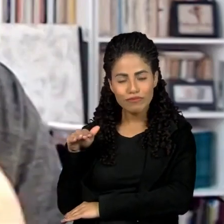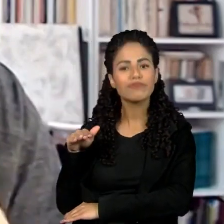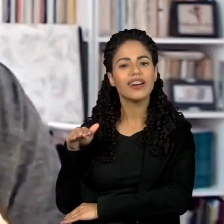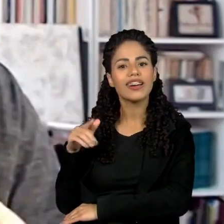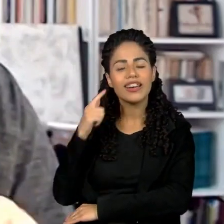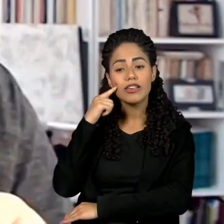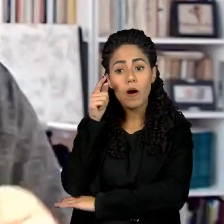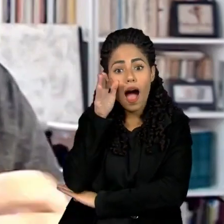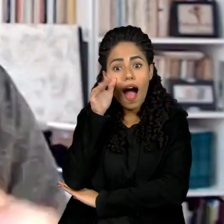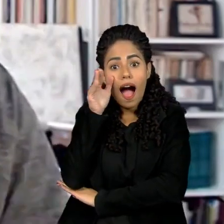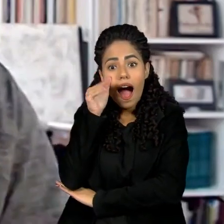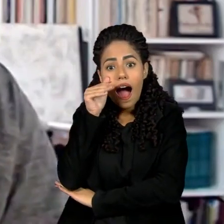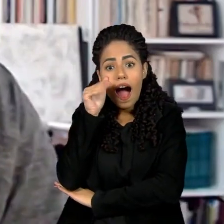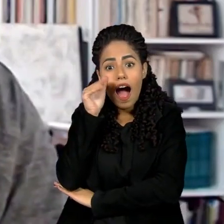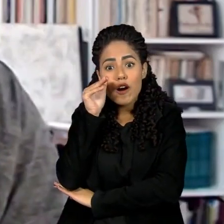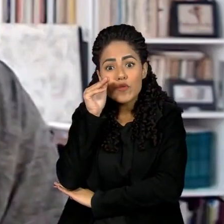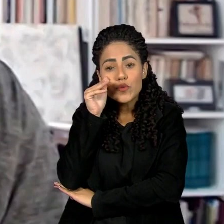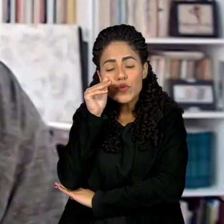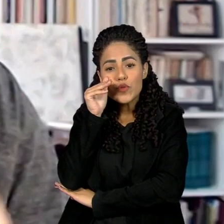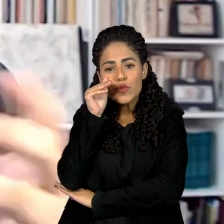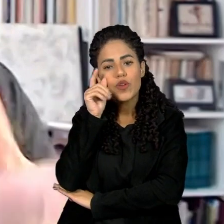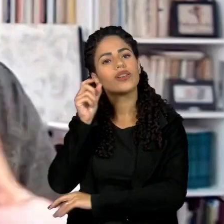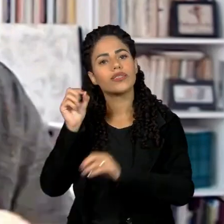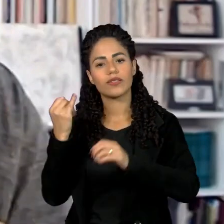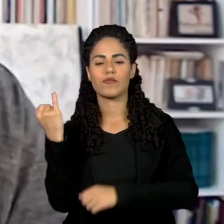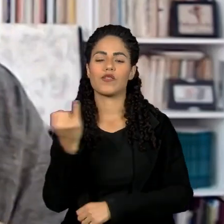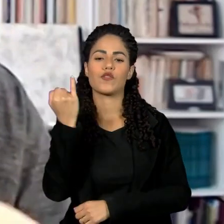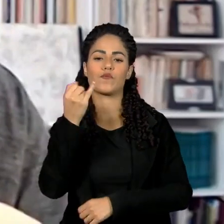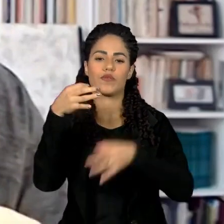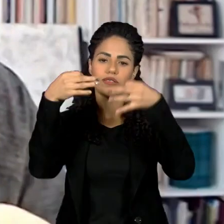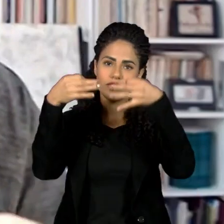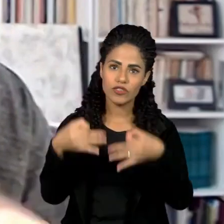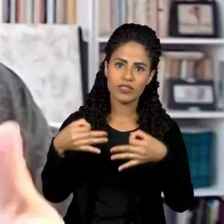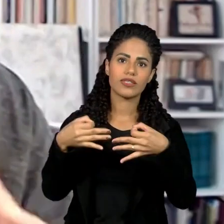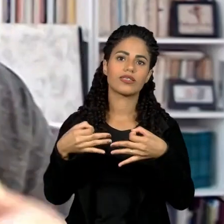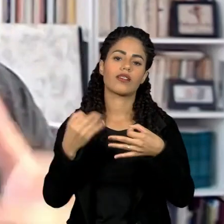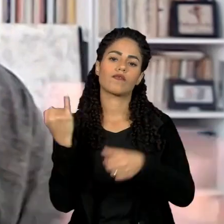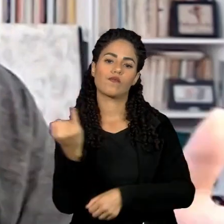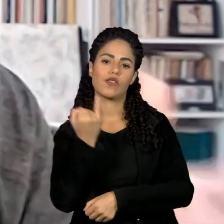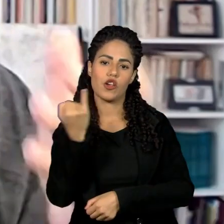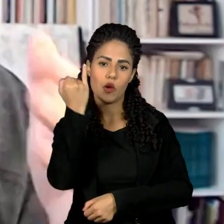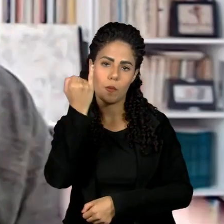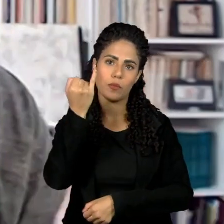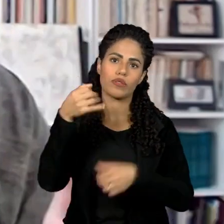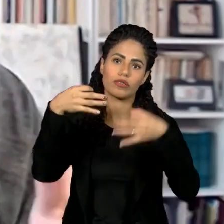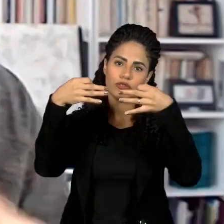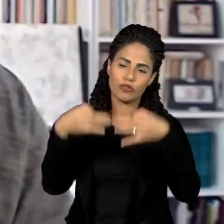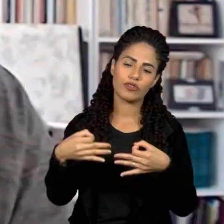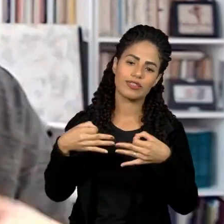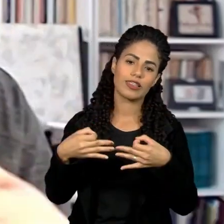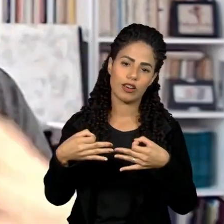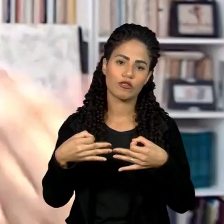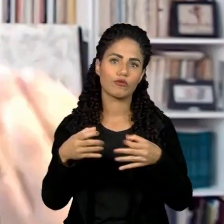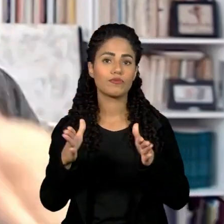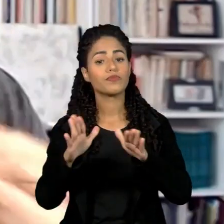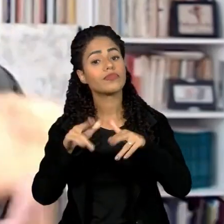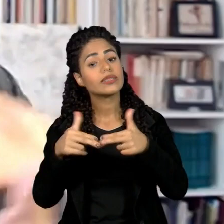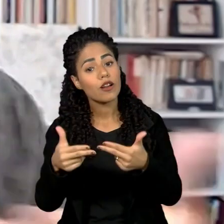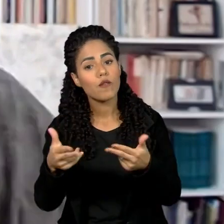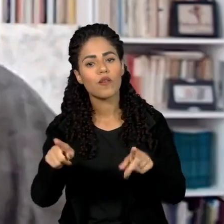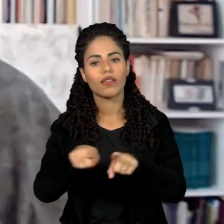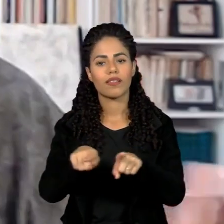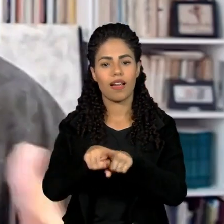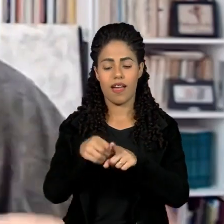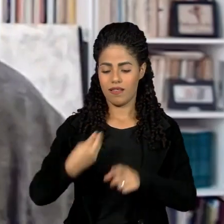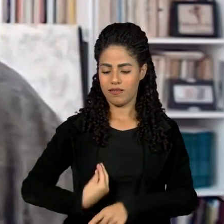mãe e aí se a barriga está redonda, vão dizer que vai nascer uma menina, e se está pontuda, vão dizer que vai nascer um menino. Então, assim, a nossa vida